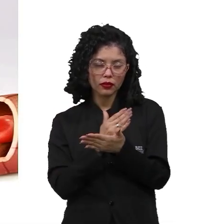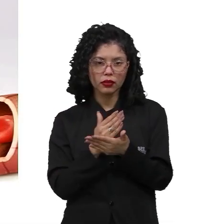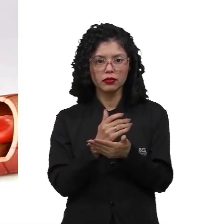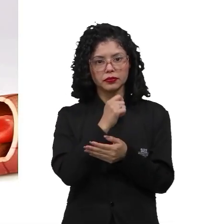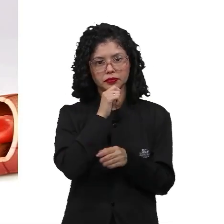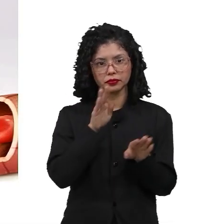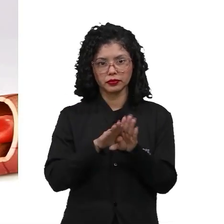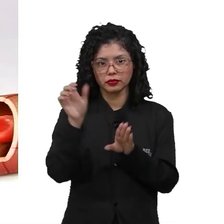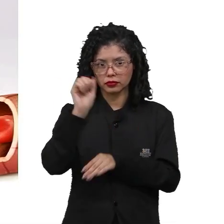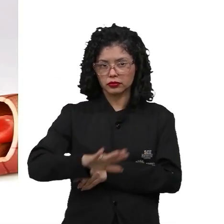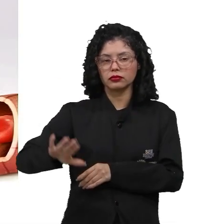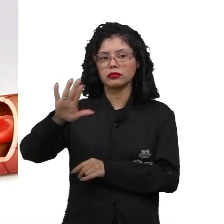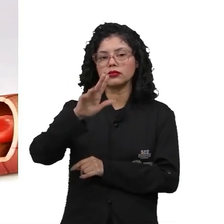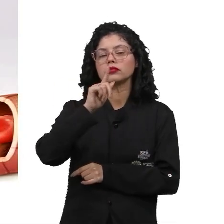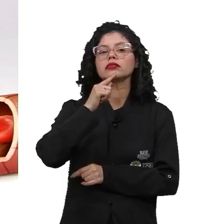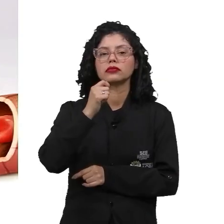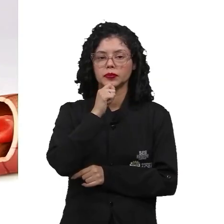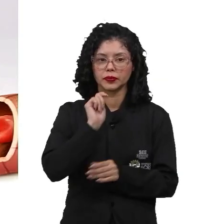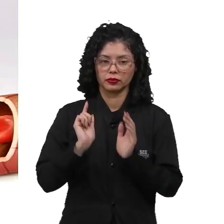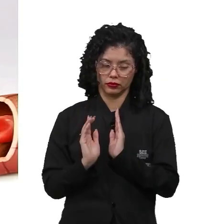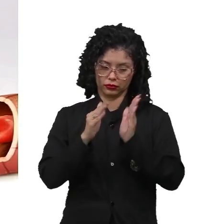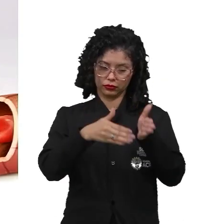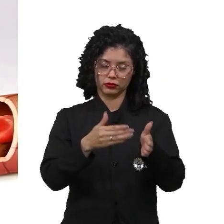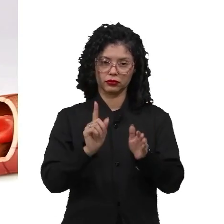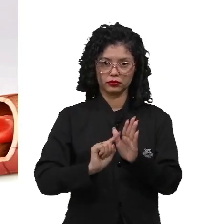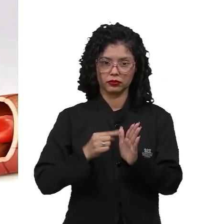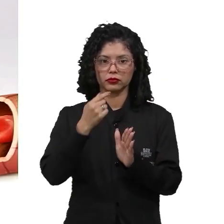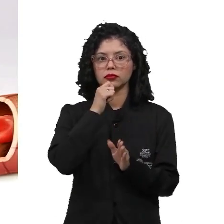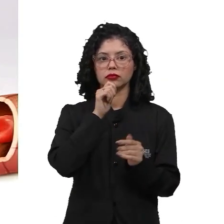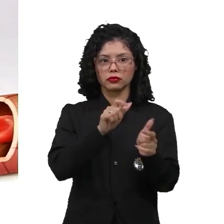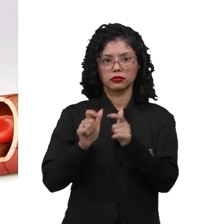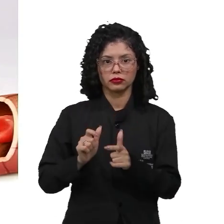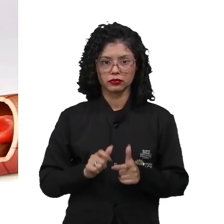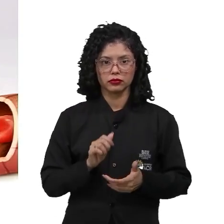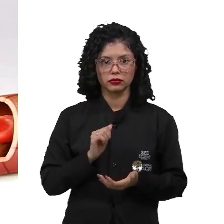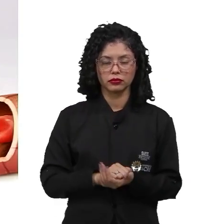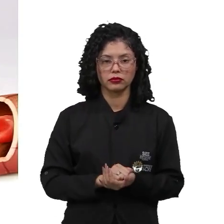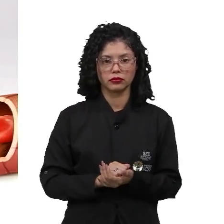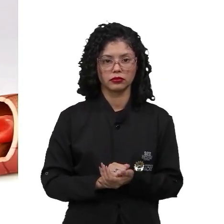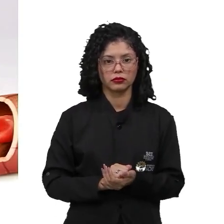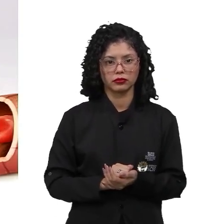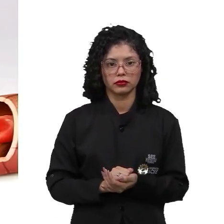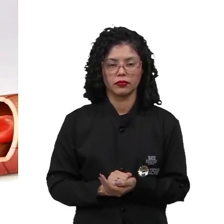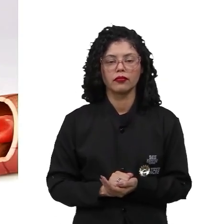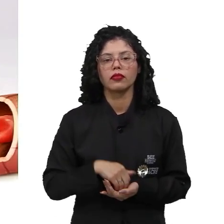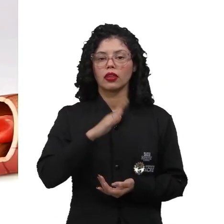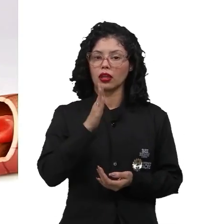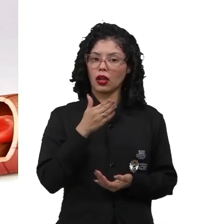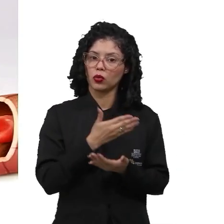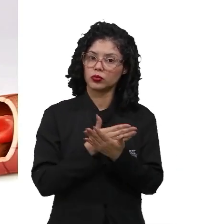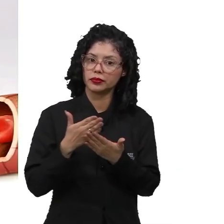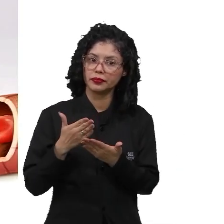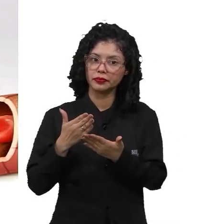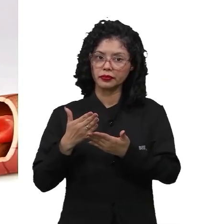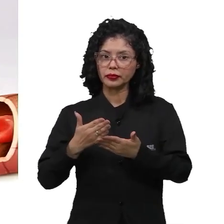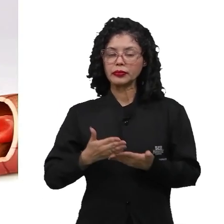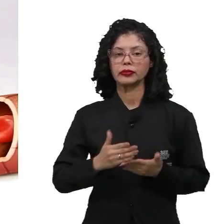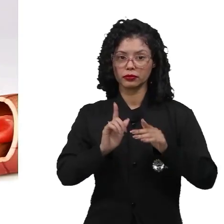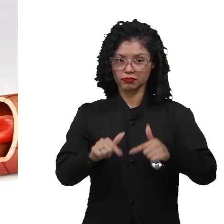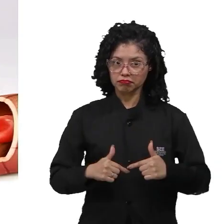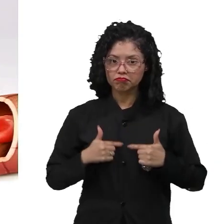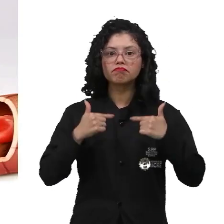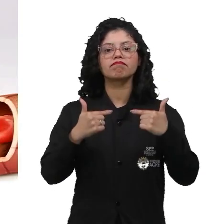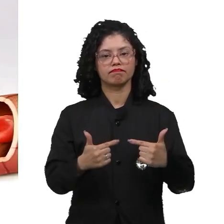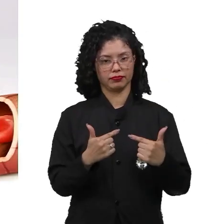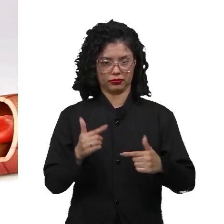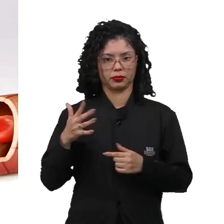os neutrófilos geralmente são os primeiros a chegarem ali nesse local da infecção e aqui eles já vão começar o quê? O combate ali